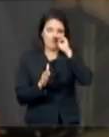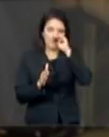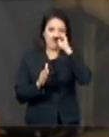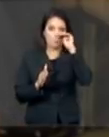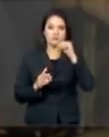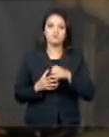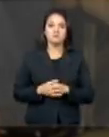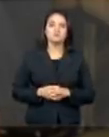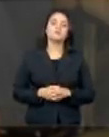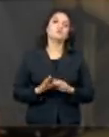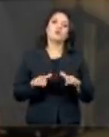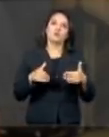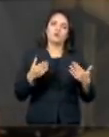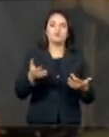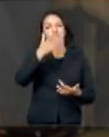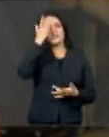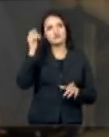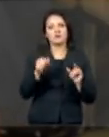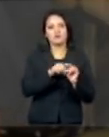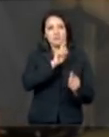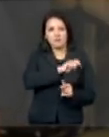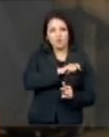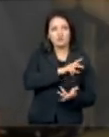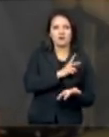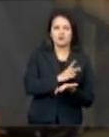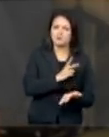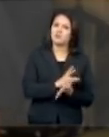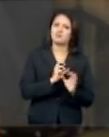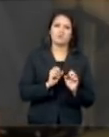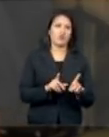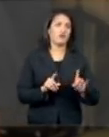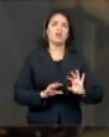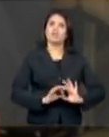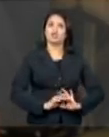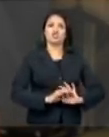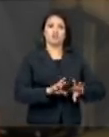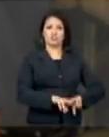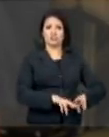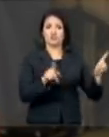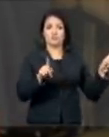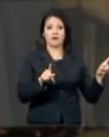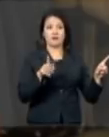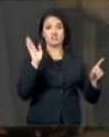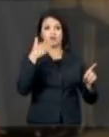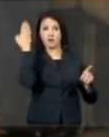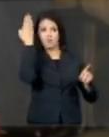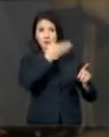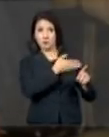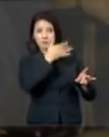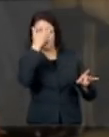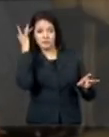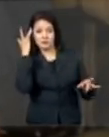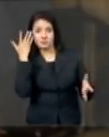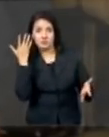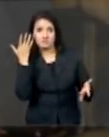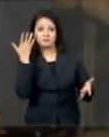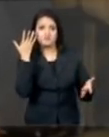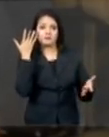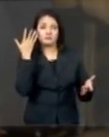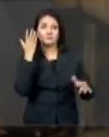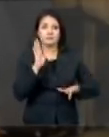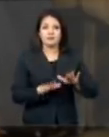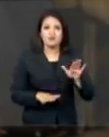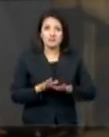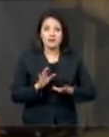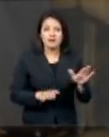má fé e aí sim aí caso assim não comprovada a má fé do servidor público que muitas vezes nem concorre o administrativo que que